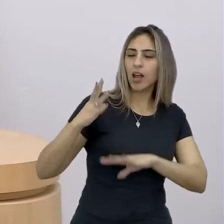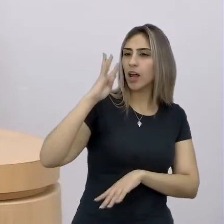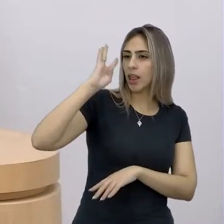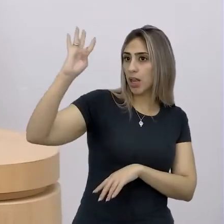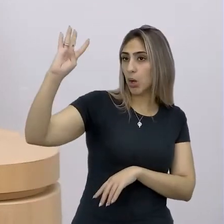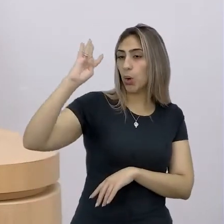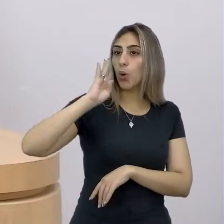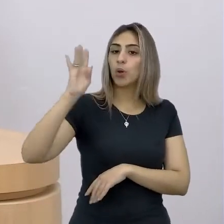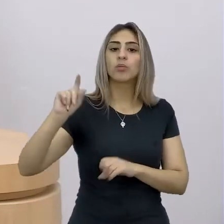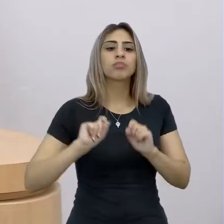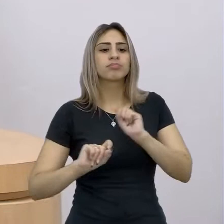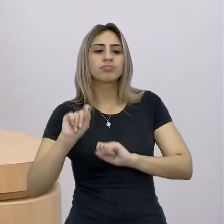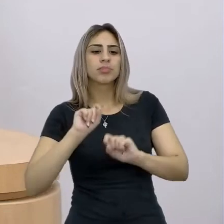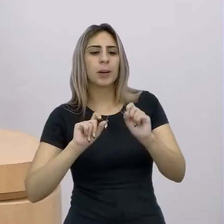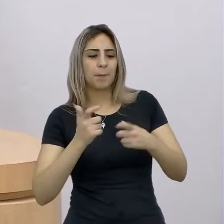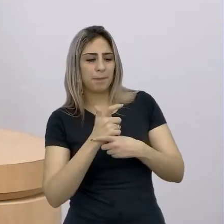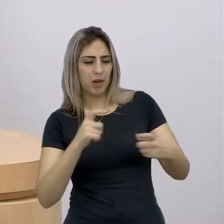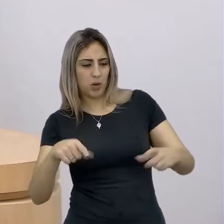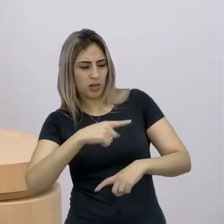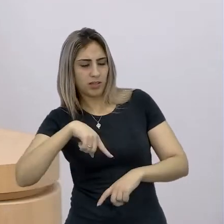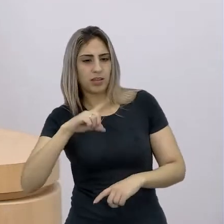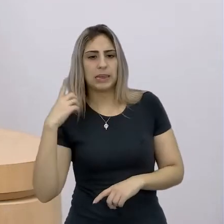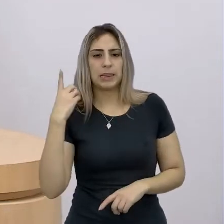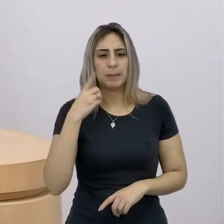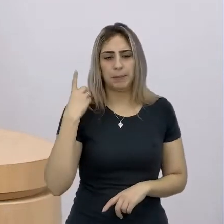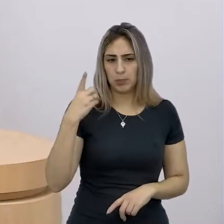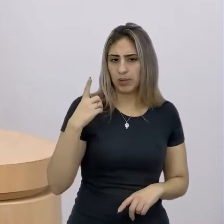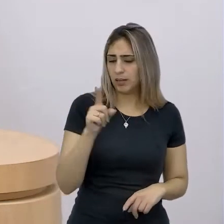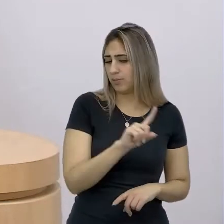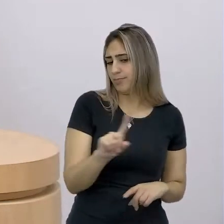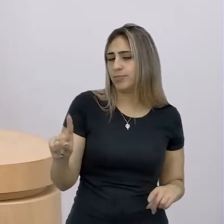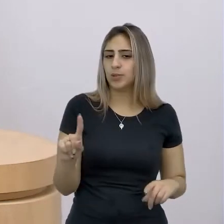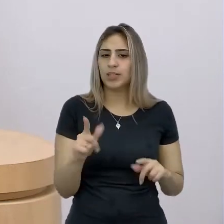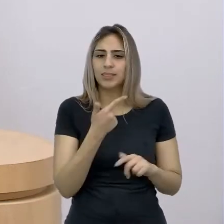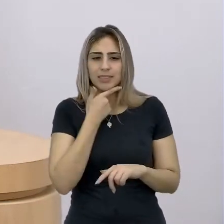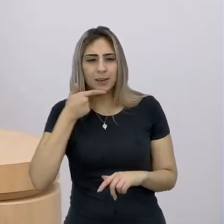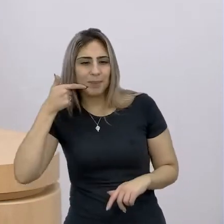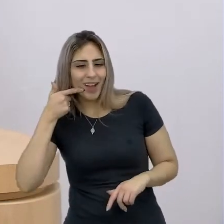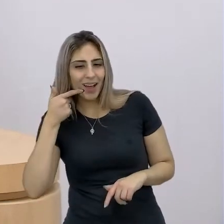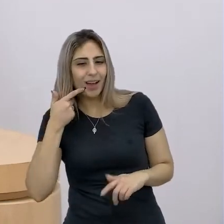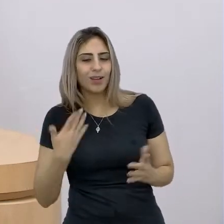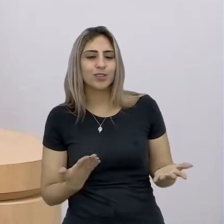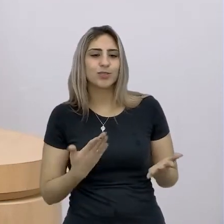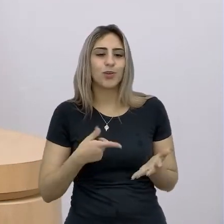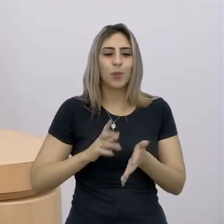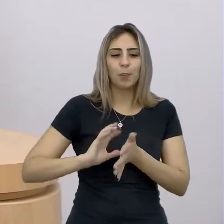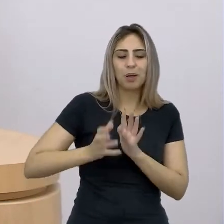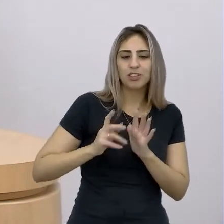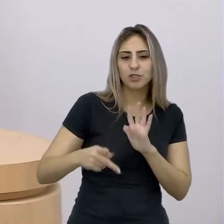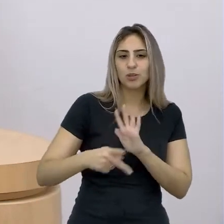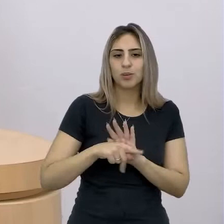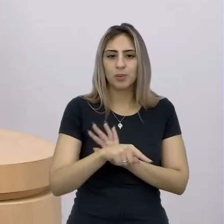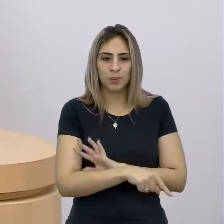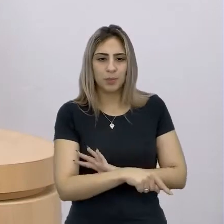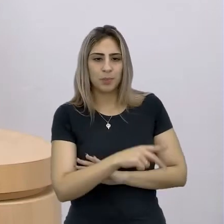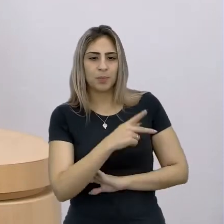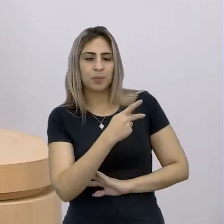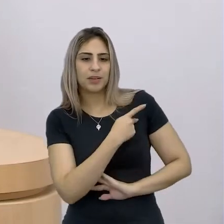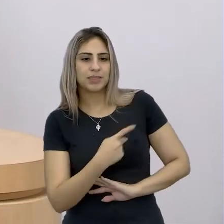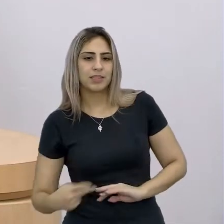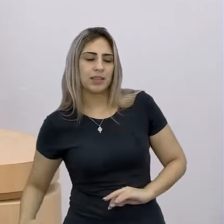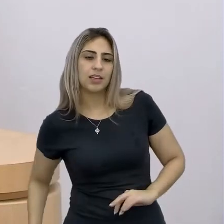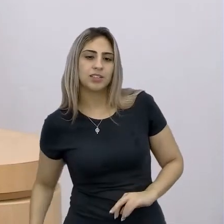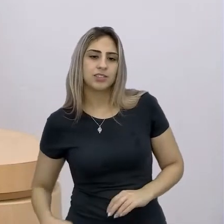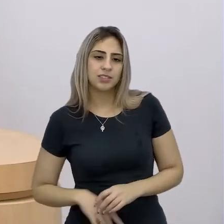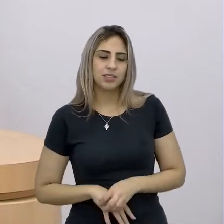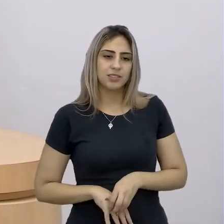o fato de que a maioria dos deputados não é simpática, por exemplo, ao partido do presidente da República, isso